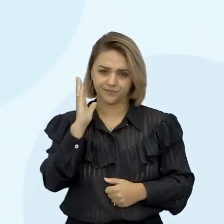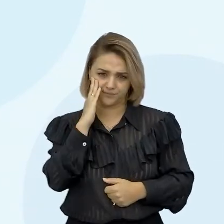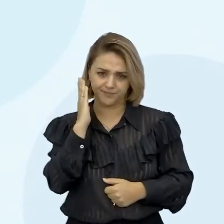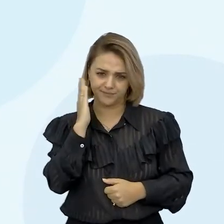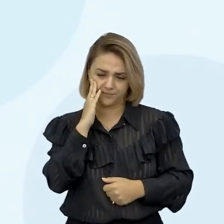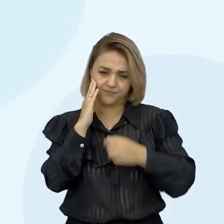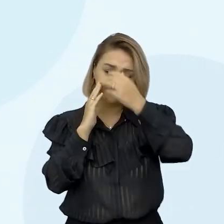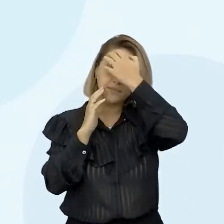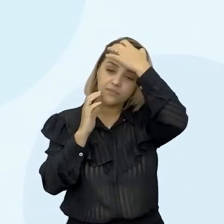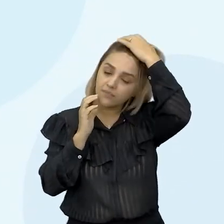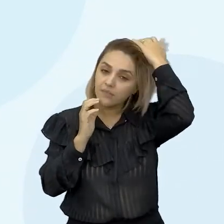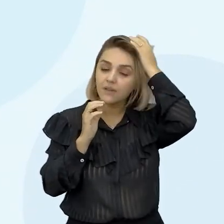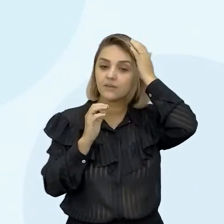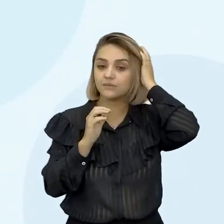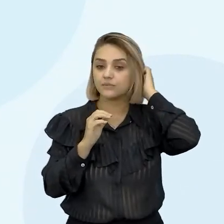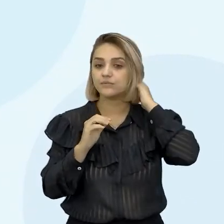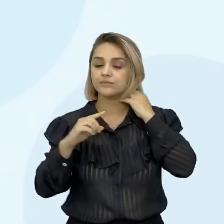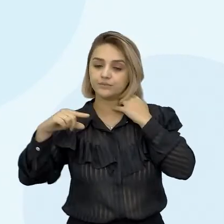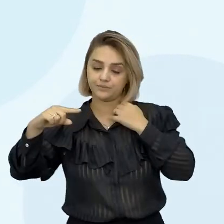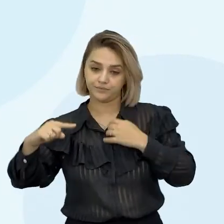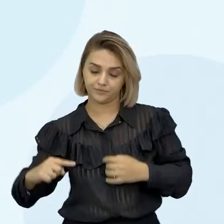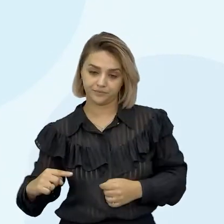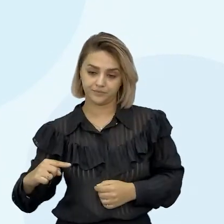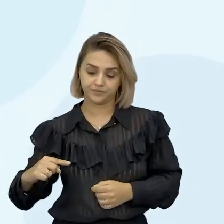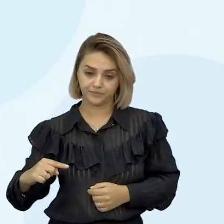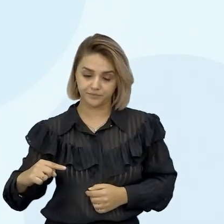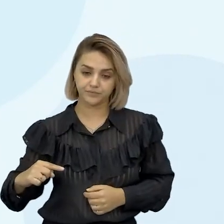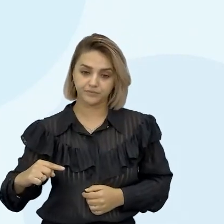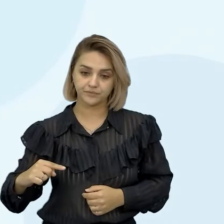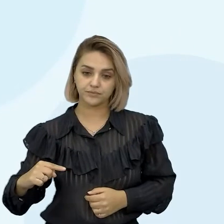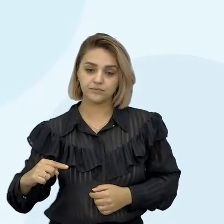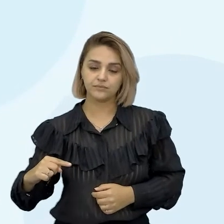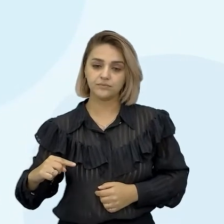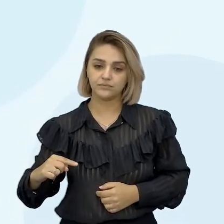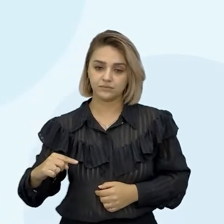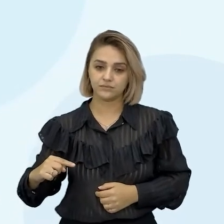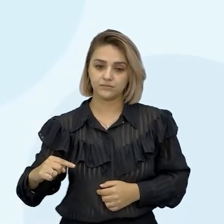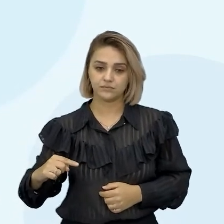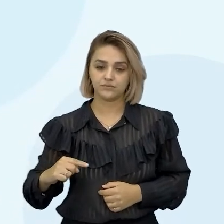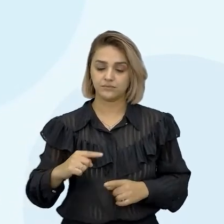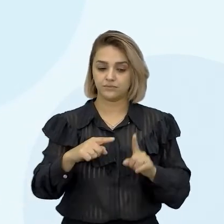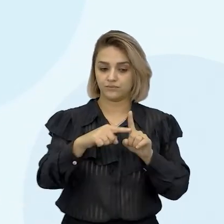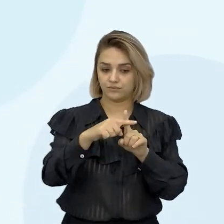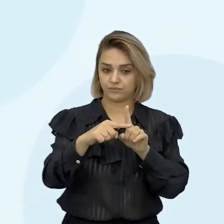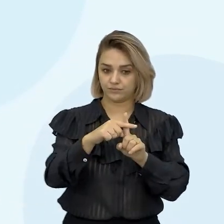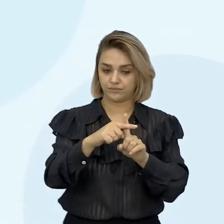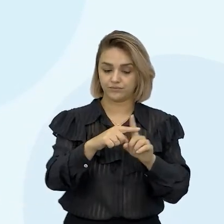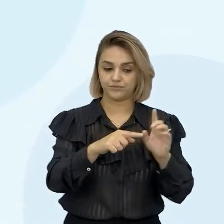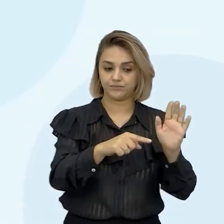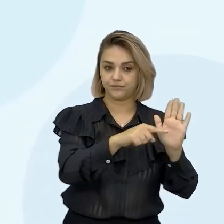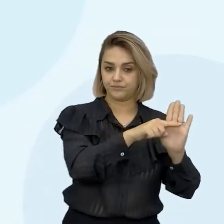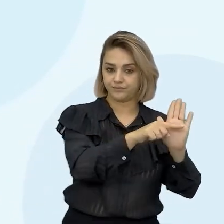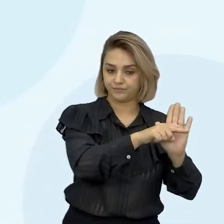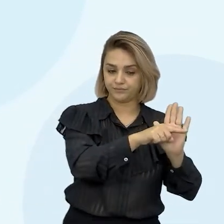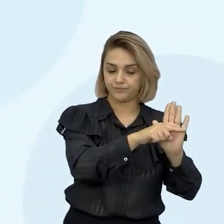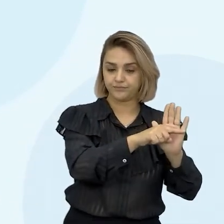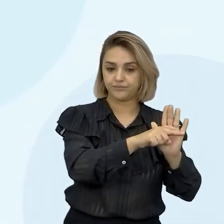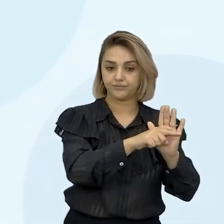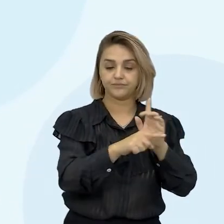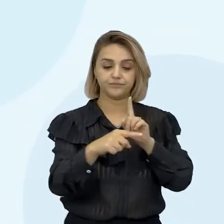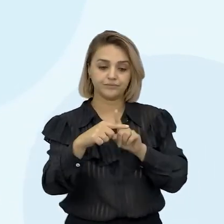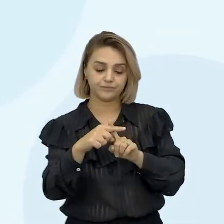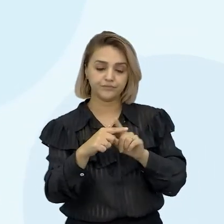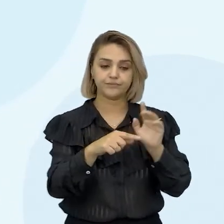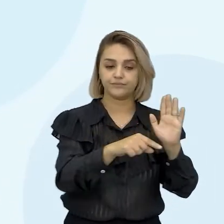entendeu lá né a hora que eu fechar a chave o que que vai acontecer aqui eu tenho um polo positivo da pilha tem um pólo negativo da pilha o que que vai